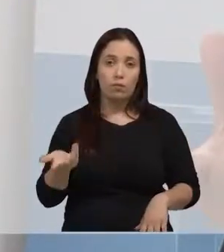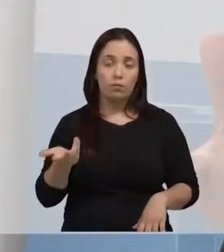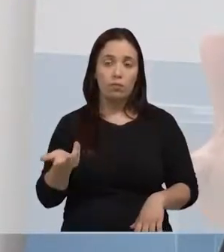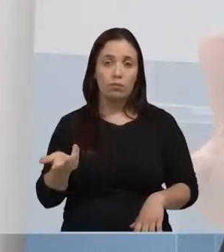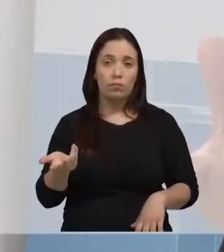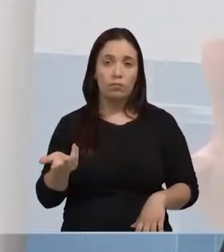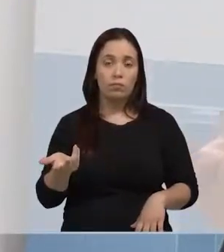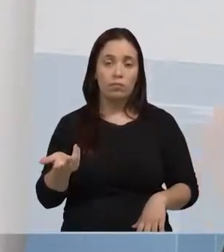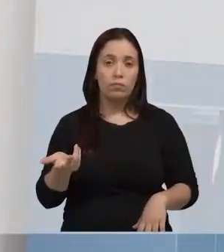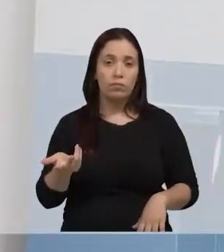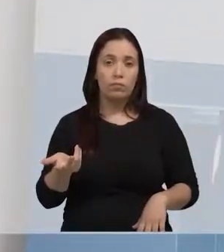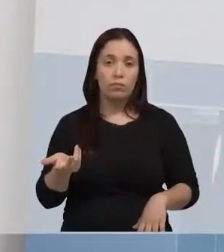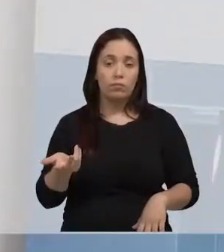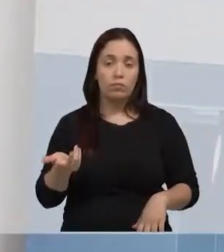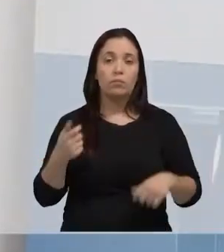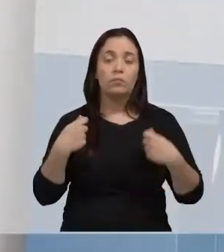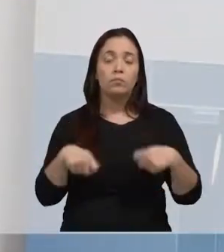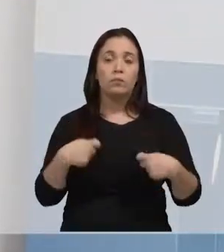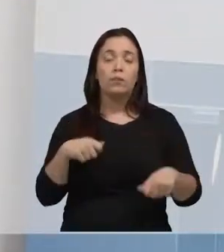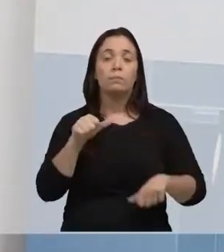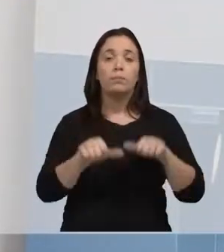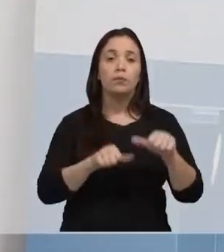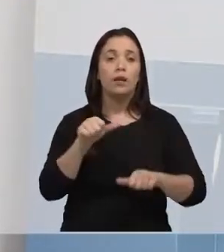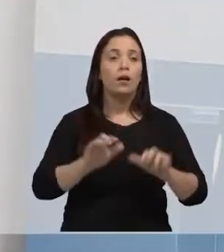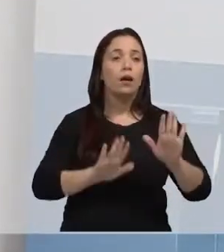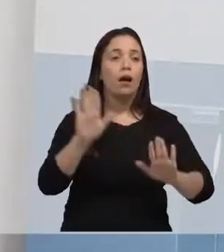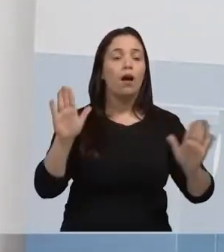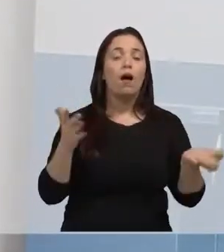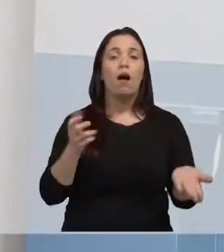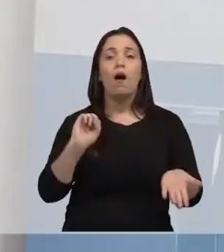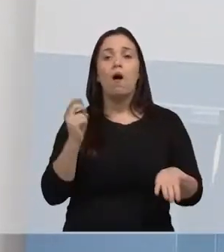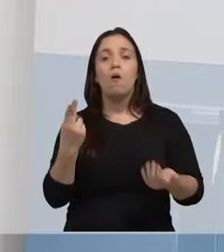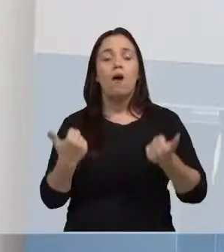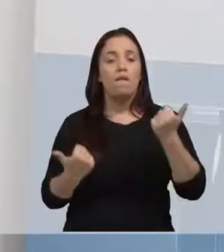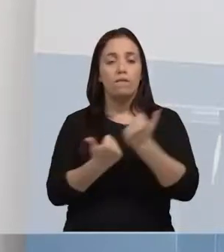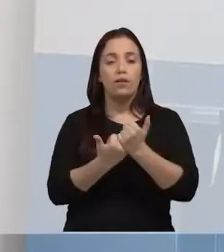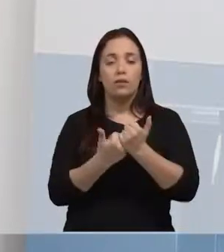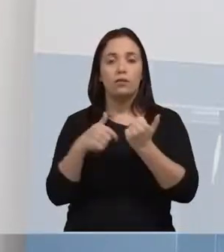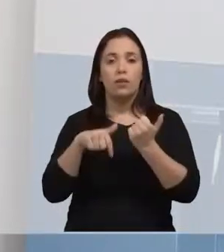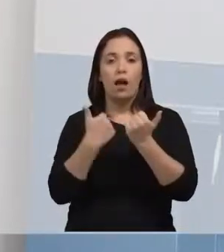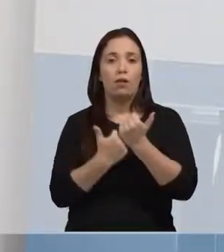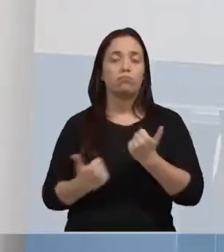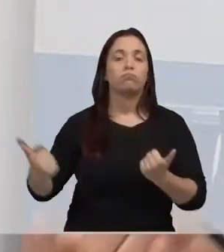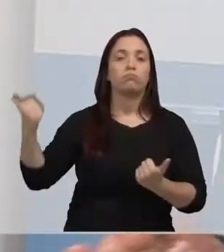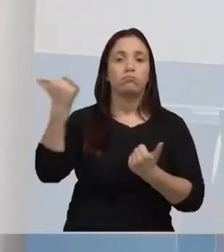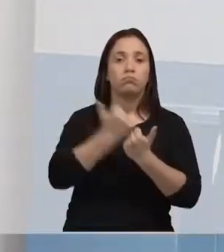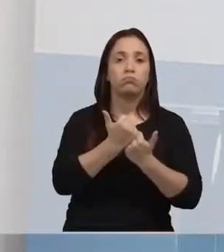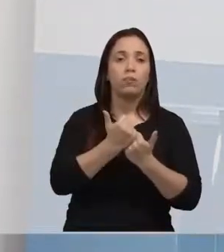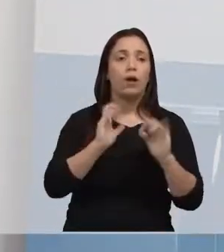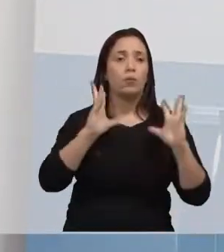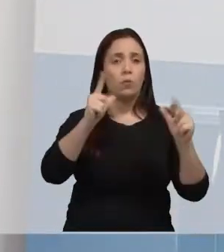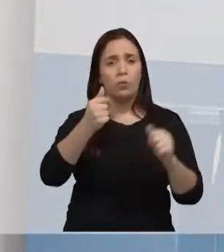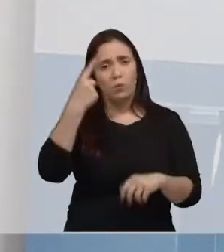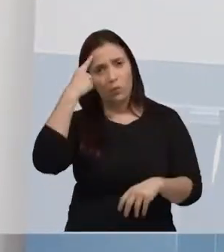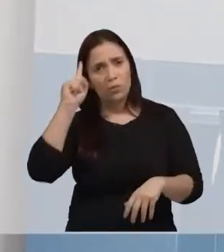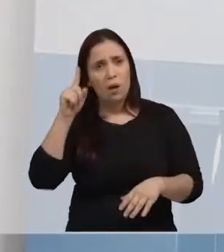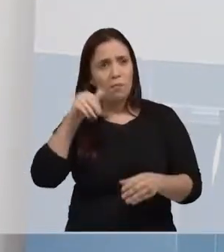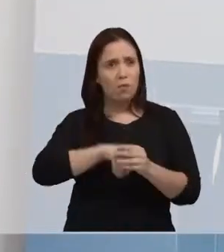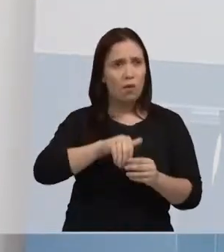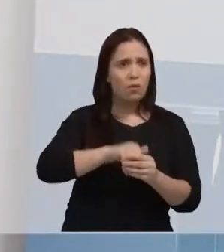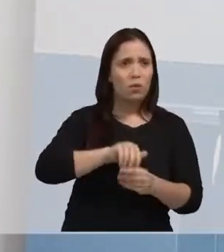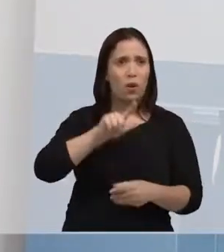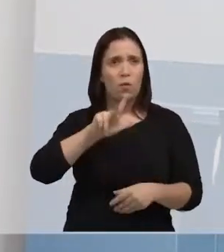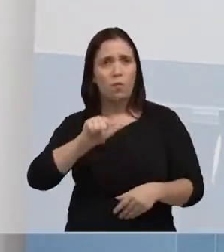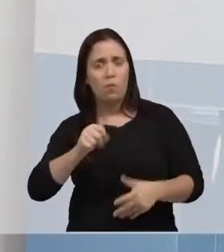eleitoral. Mas vão ter que mudar o candidato, ou o vice vai ter que assumir a candidatura, e o eleitor não sabe se está votando no Lula ou